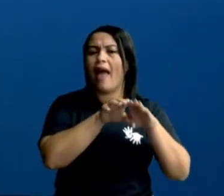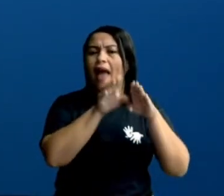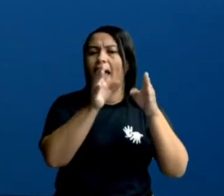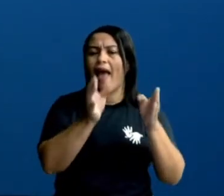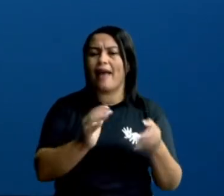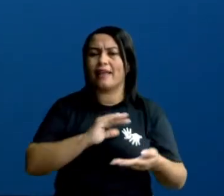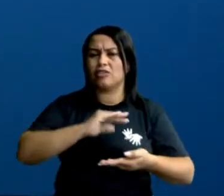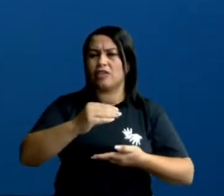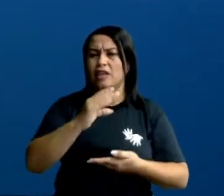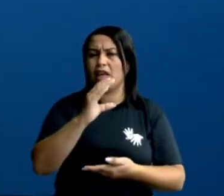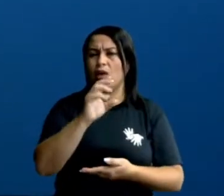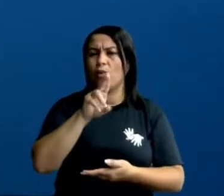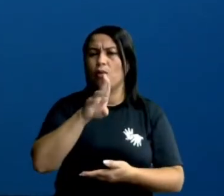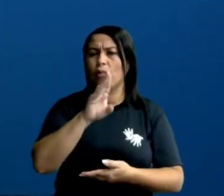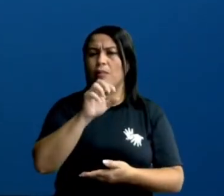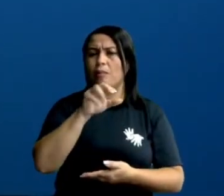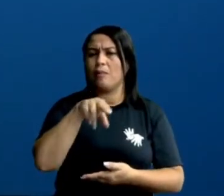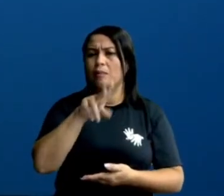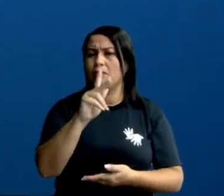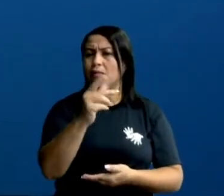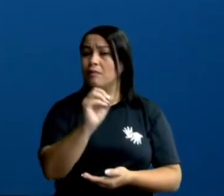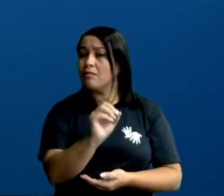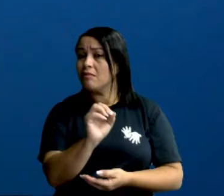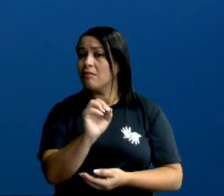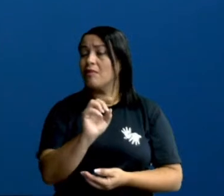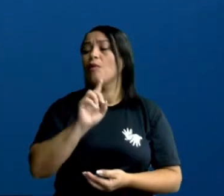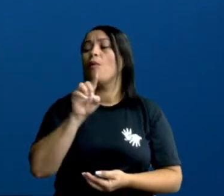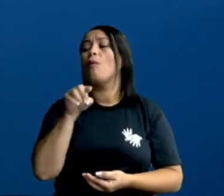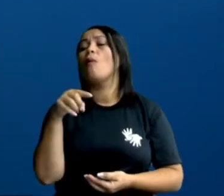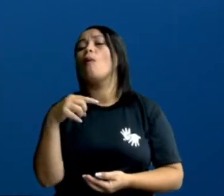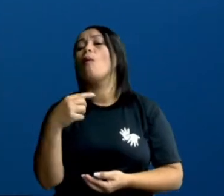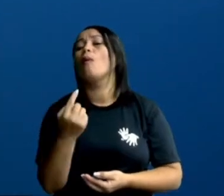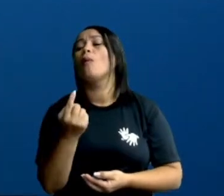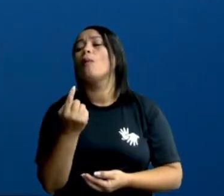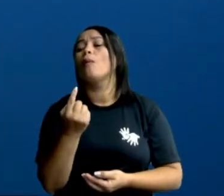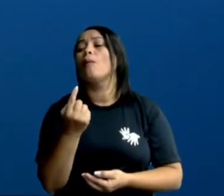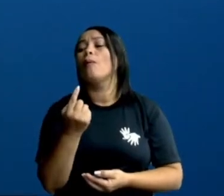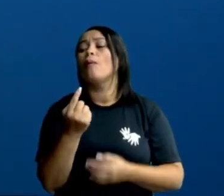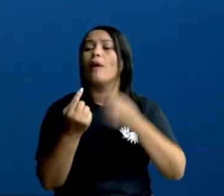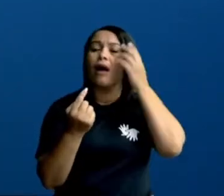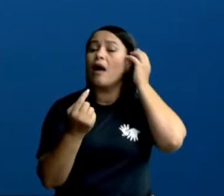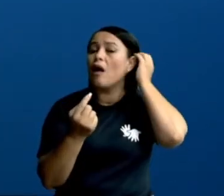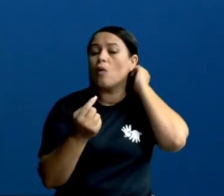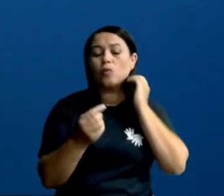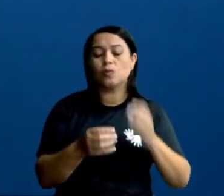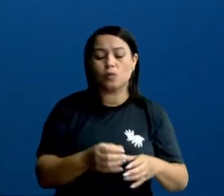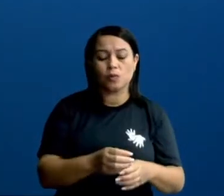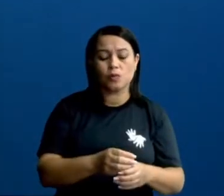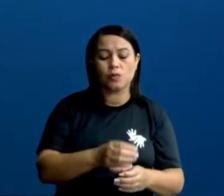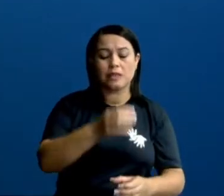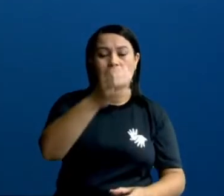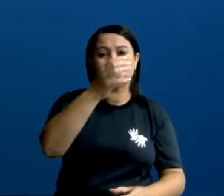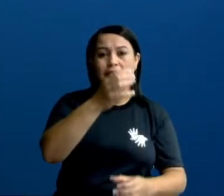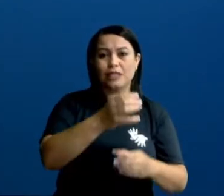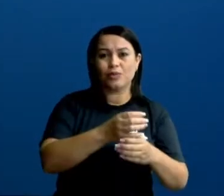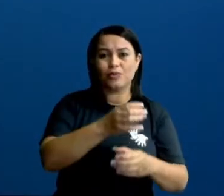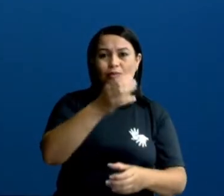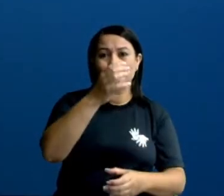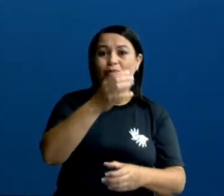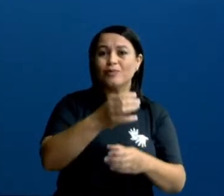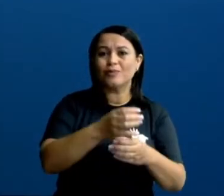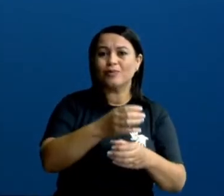aqui é um cubinho? Ou é esse cilindro aqui, que é de forma